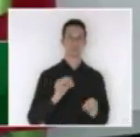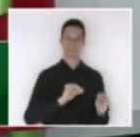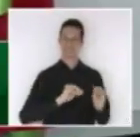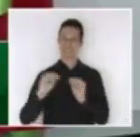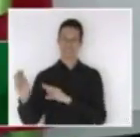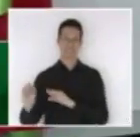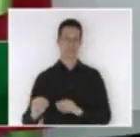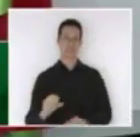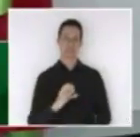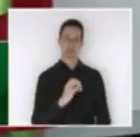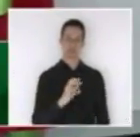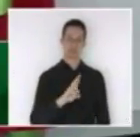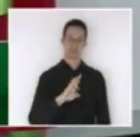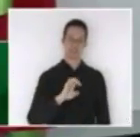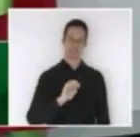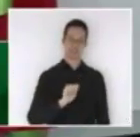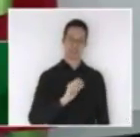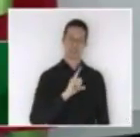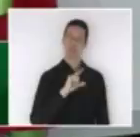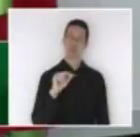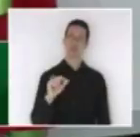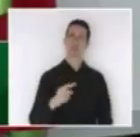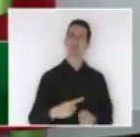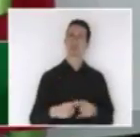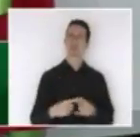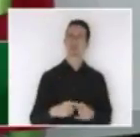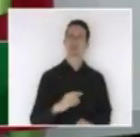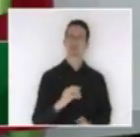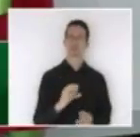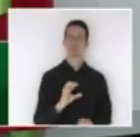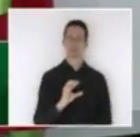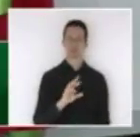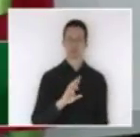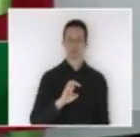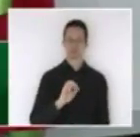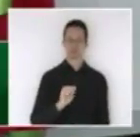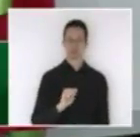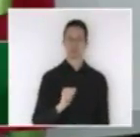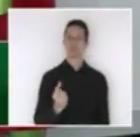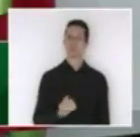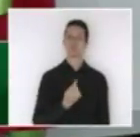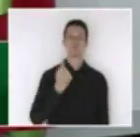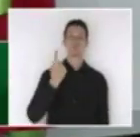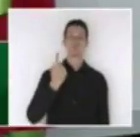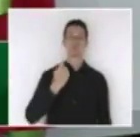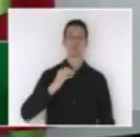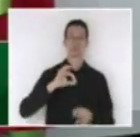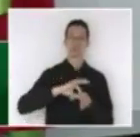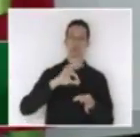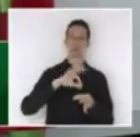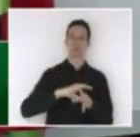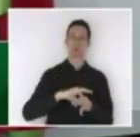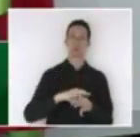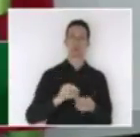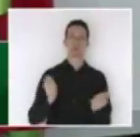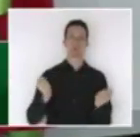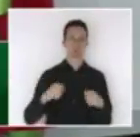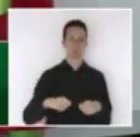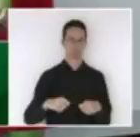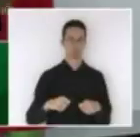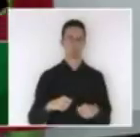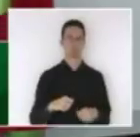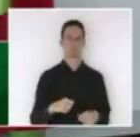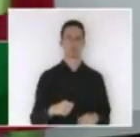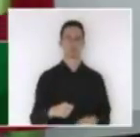CREA é a única instituição, o CREA e o CONFIA, em que permitem que nós participamos do